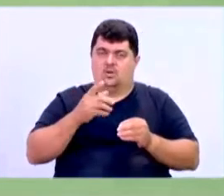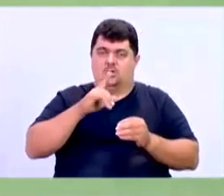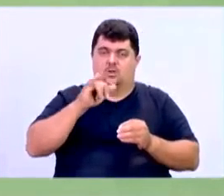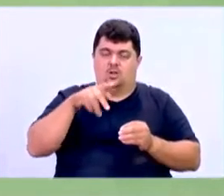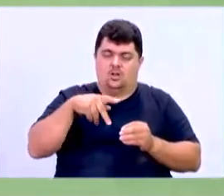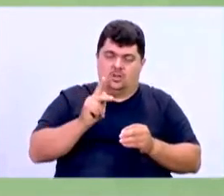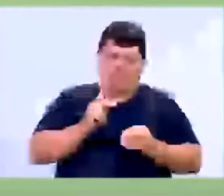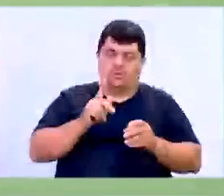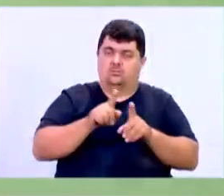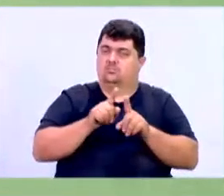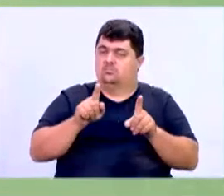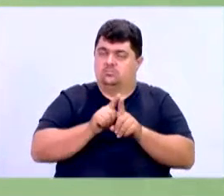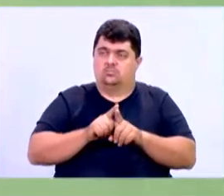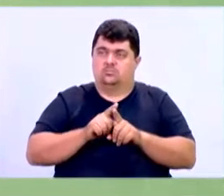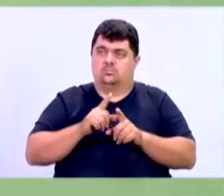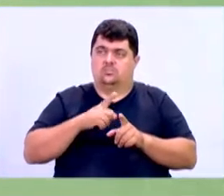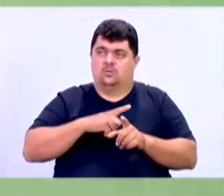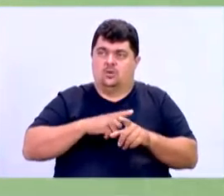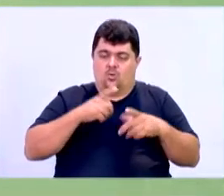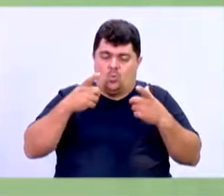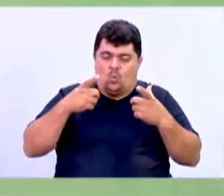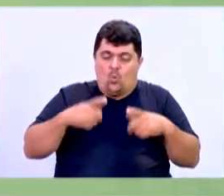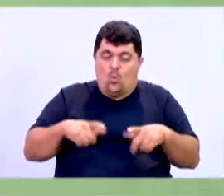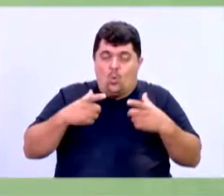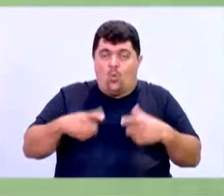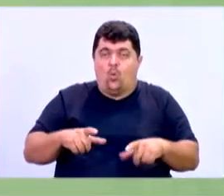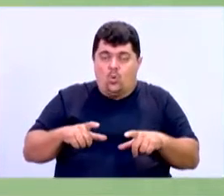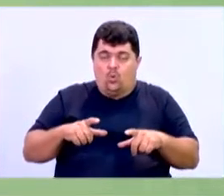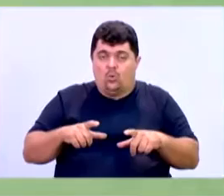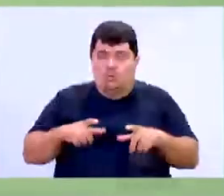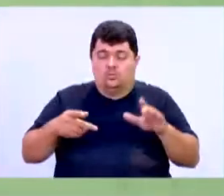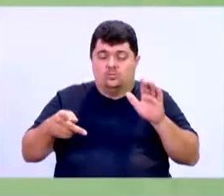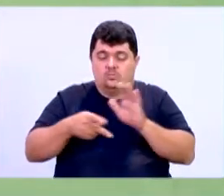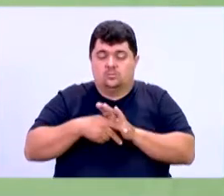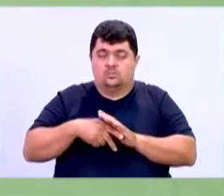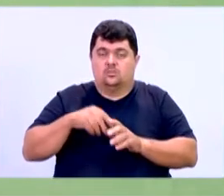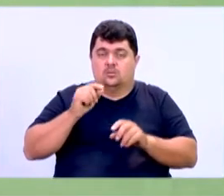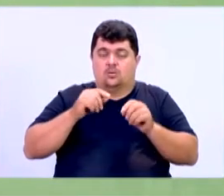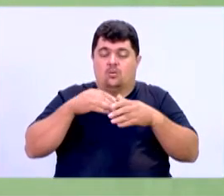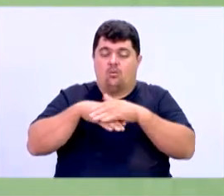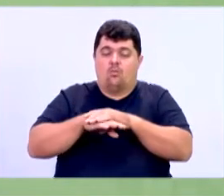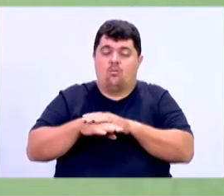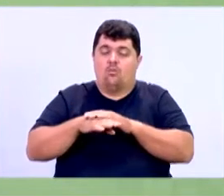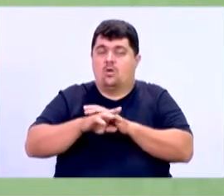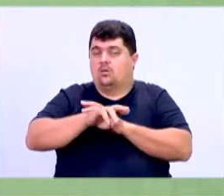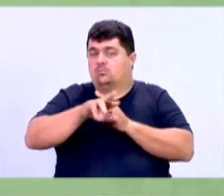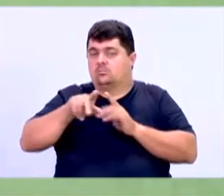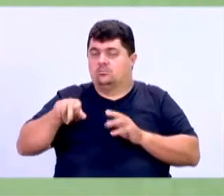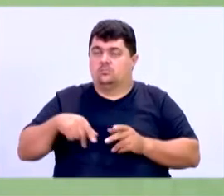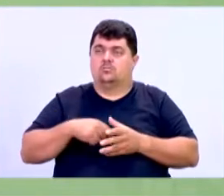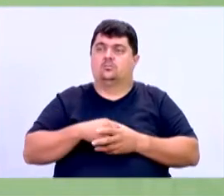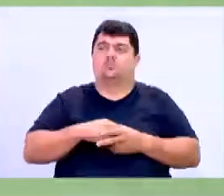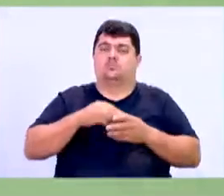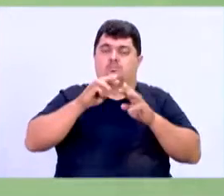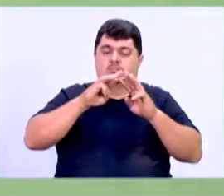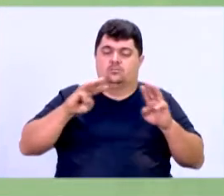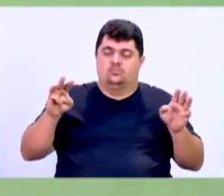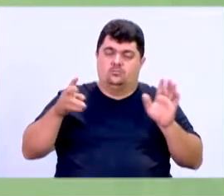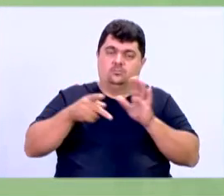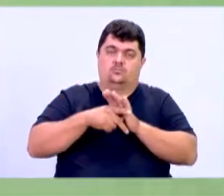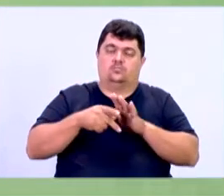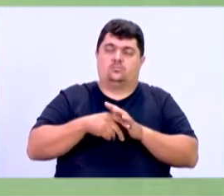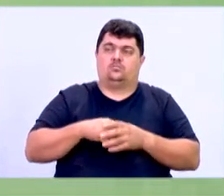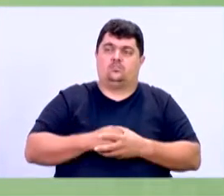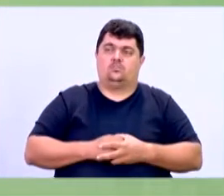Esse programa disponibiliza um local específico no computador ou servidor para armazenar e processar